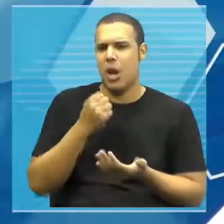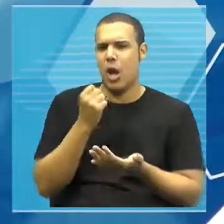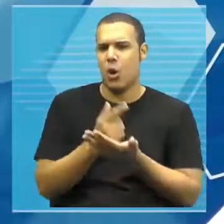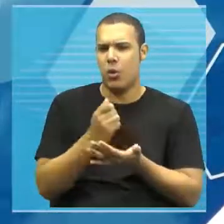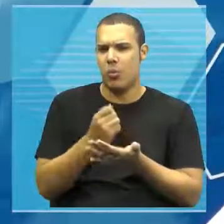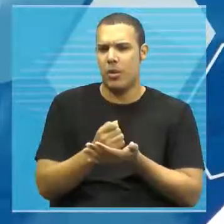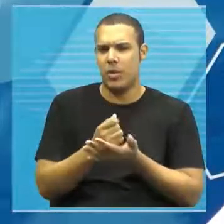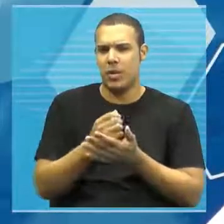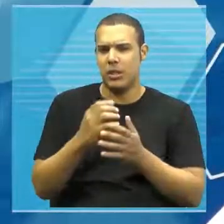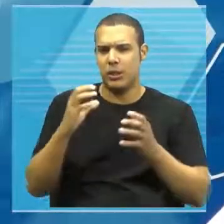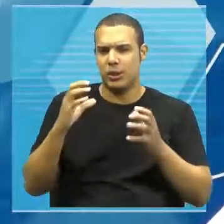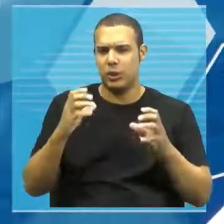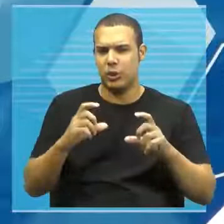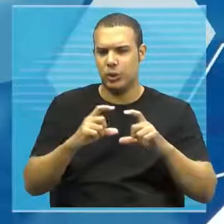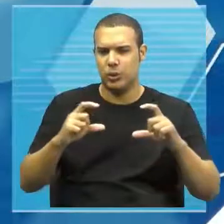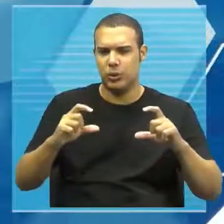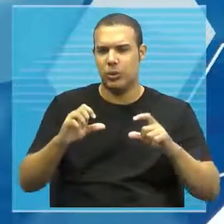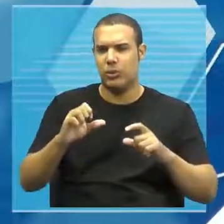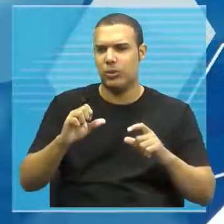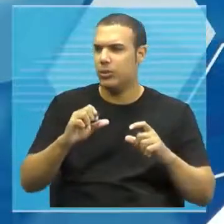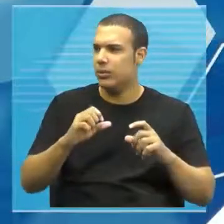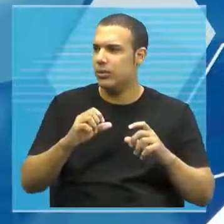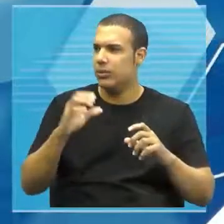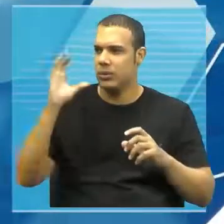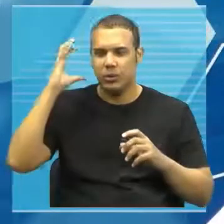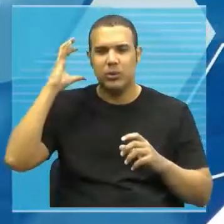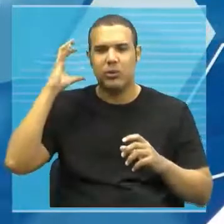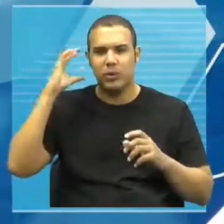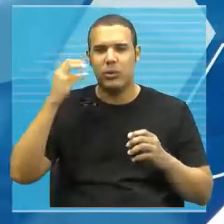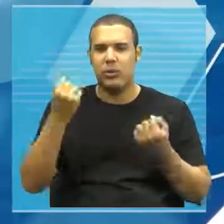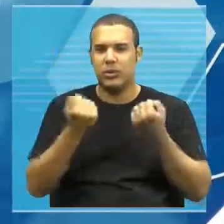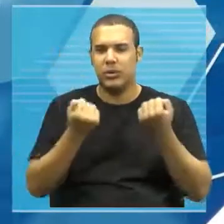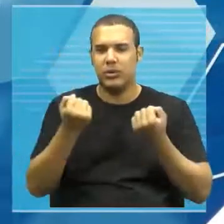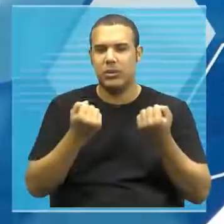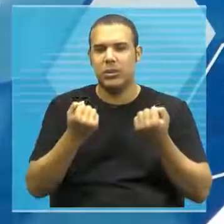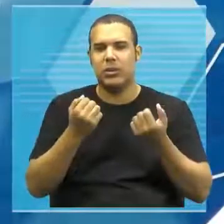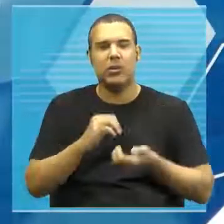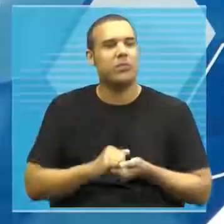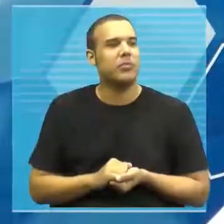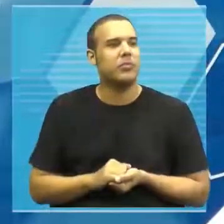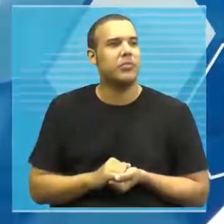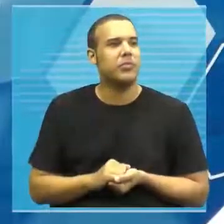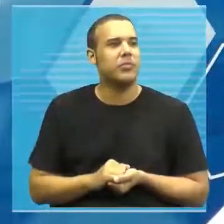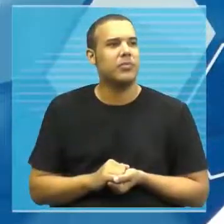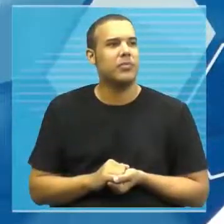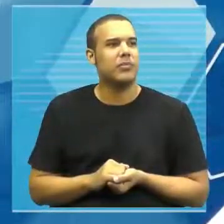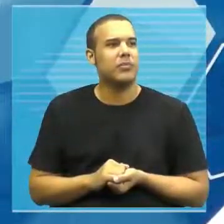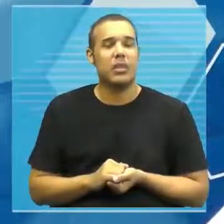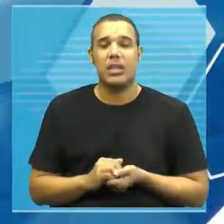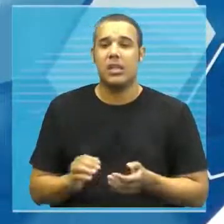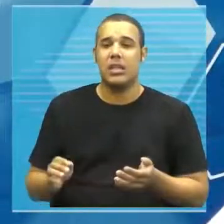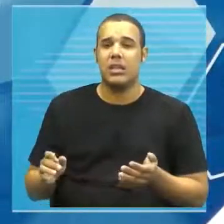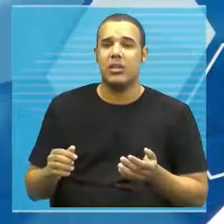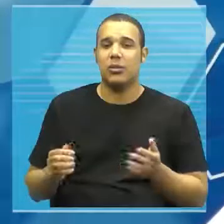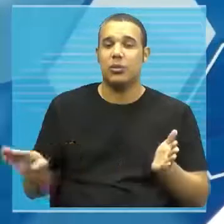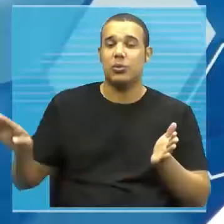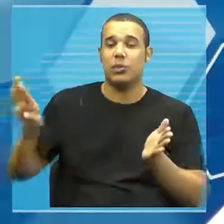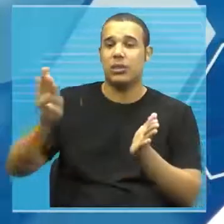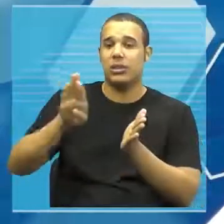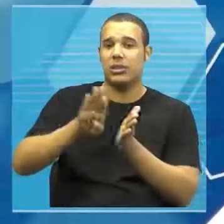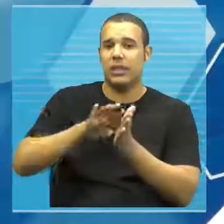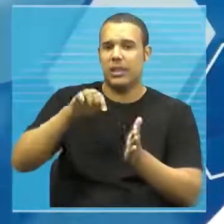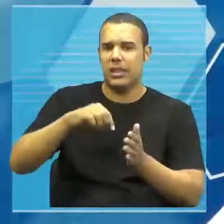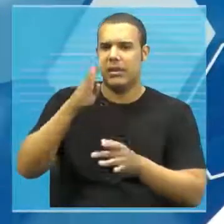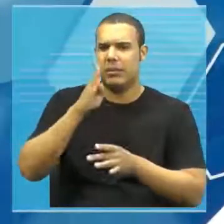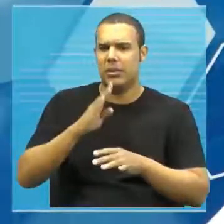carro meu que você compra pela internet de São Paulo São chega mais o sol chega aqui mais barato se eu comprasse